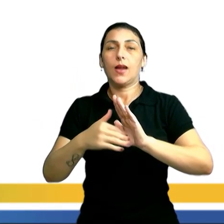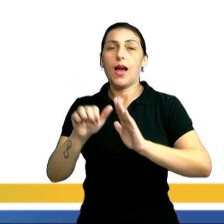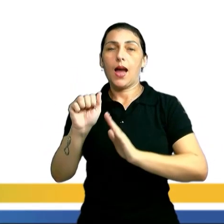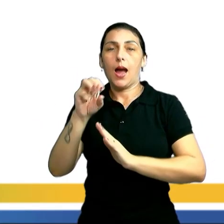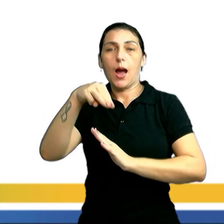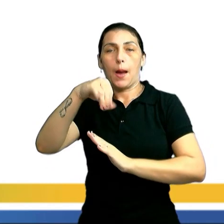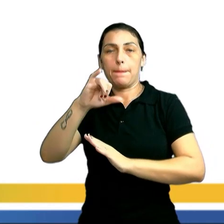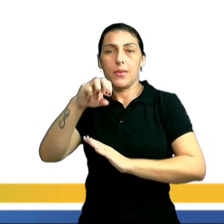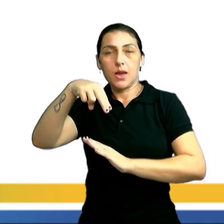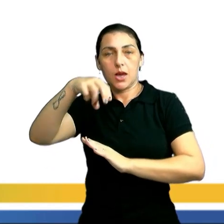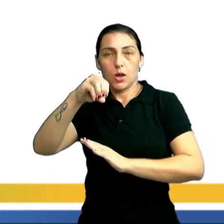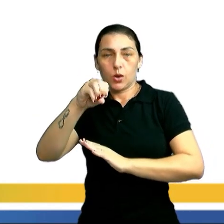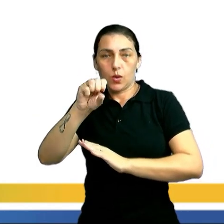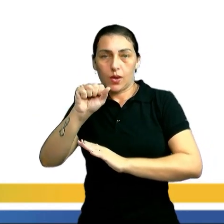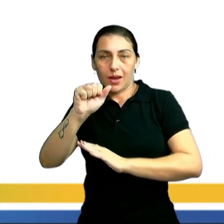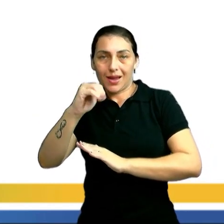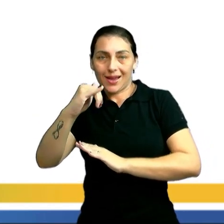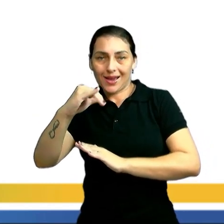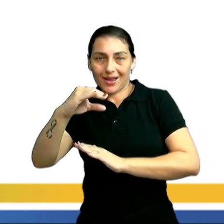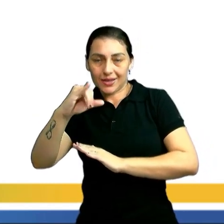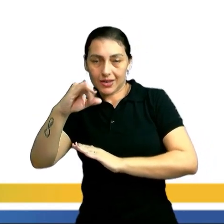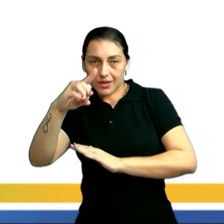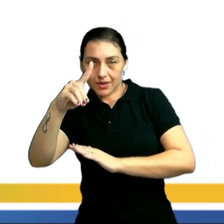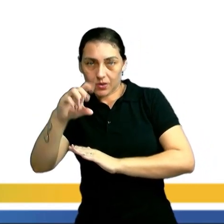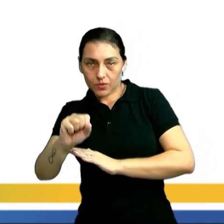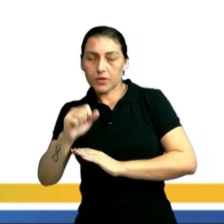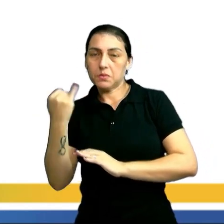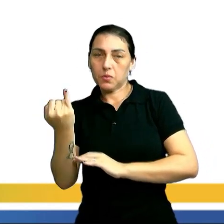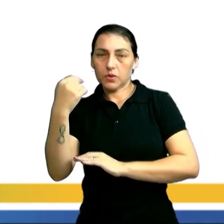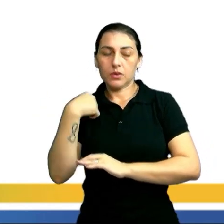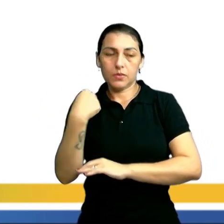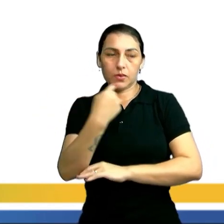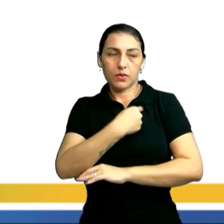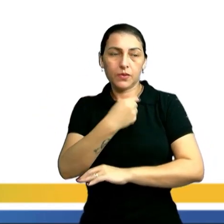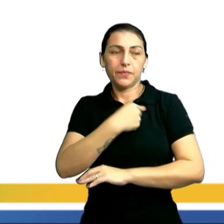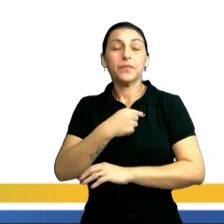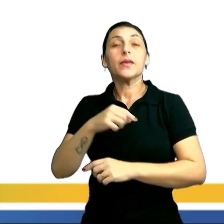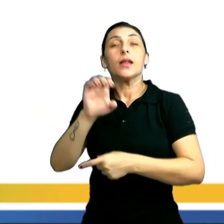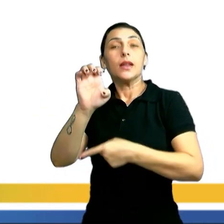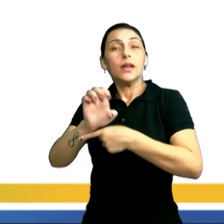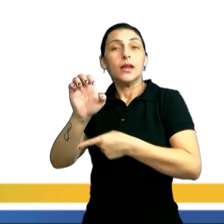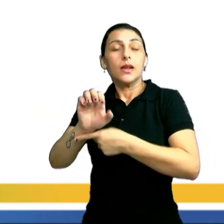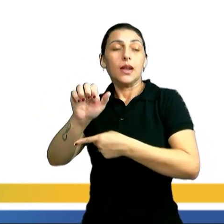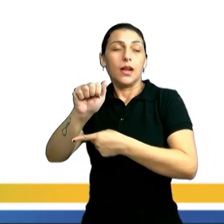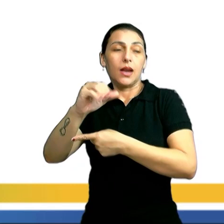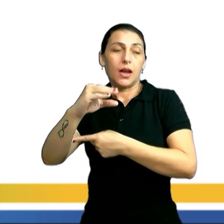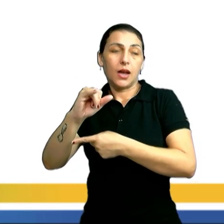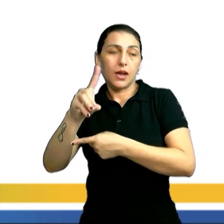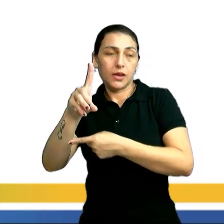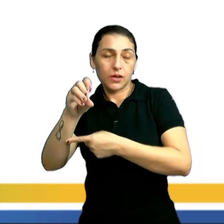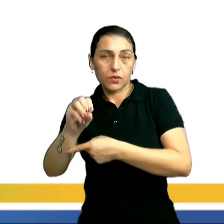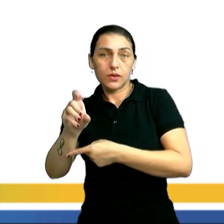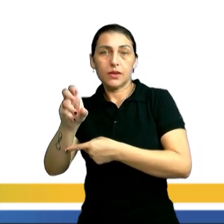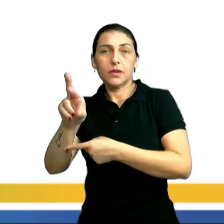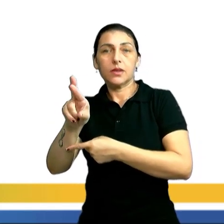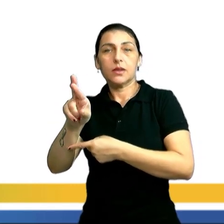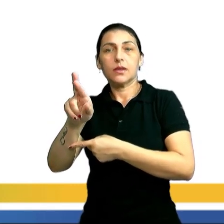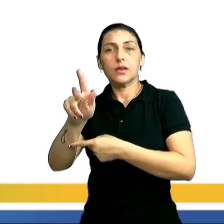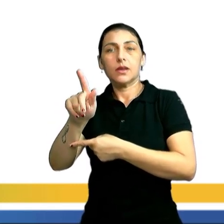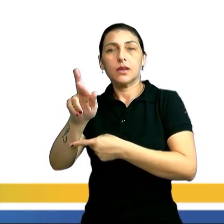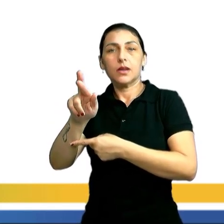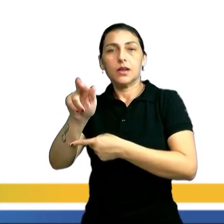aminoácidos essenciais necessários a nós. Tá, mas vamos lá. Parece que aminoácidos essenciais é a resposta correta. Letra A, ácidos